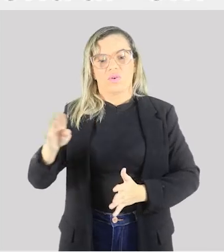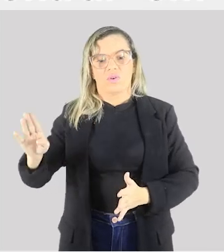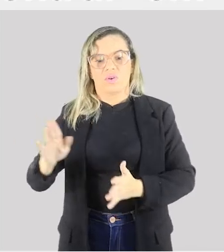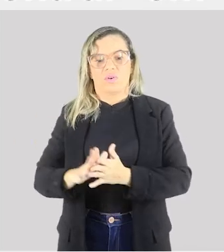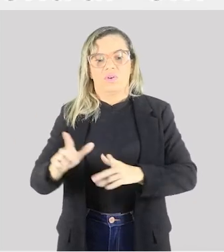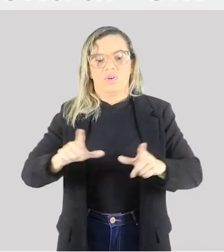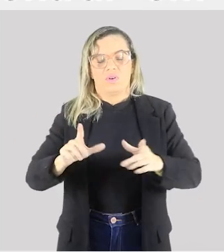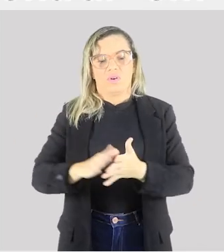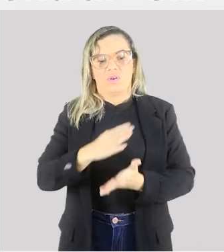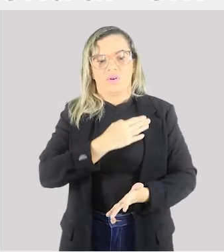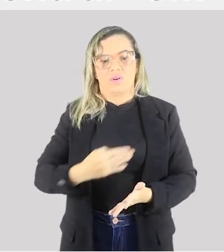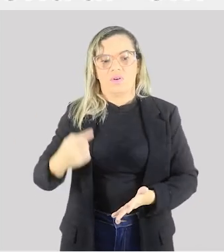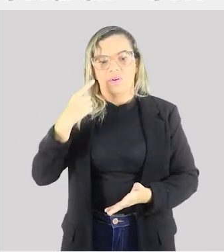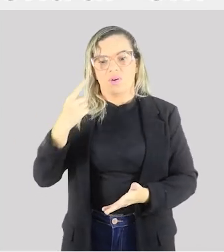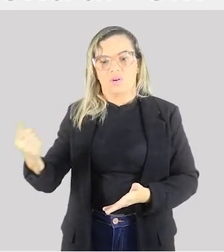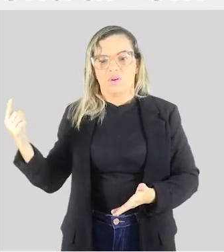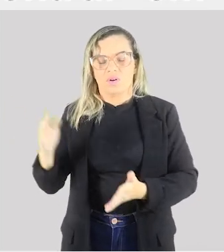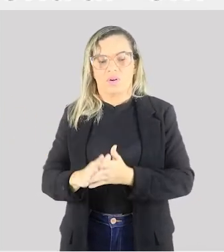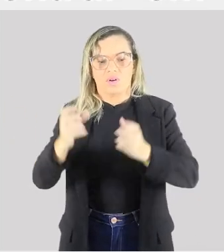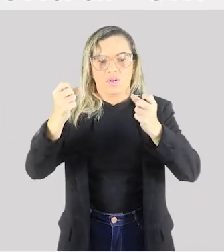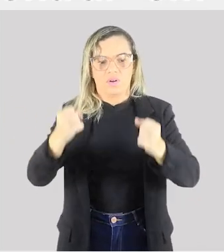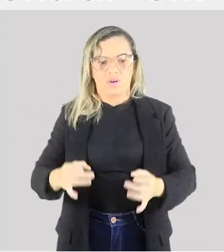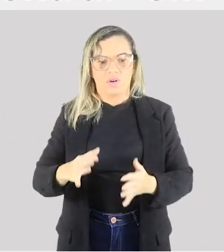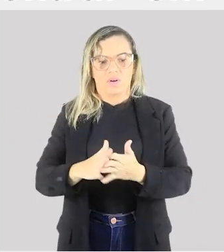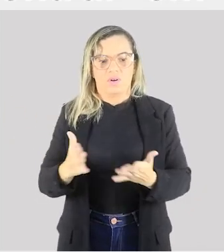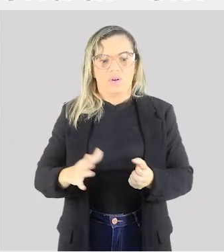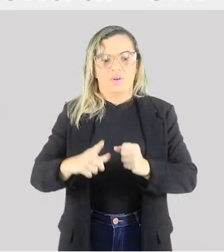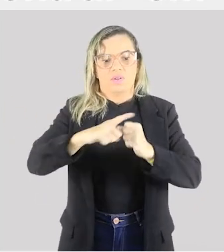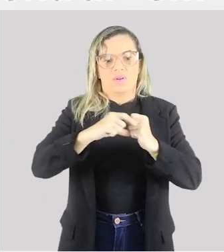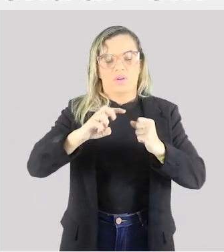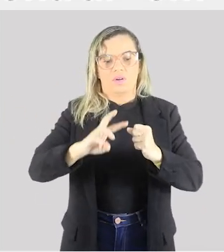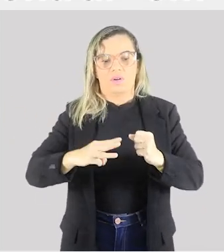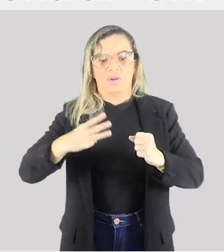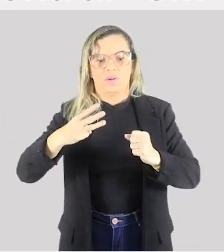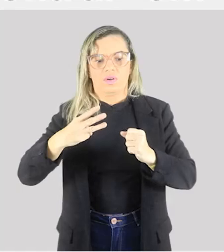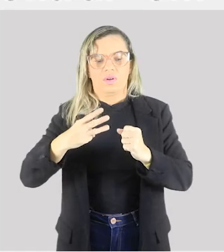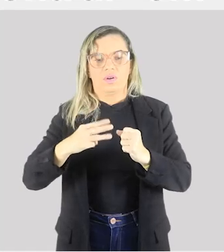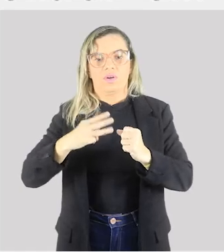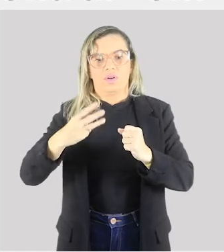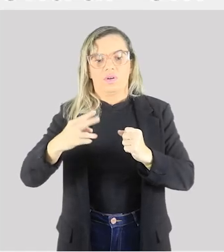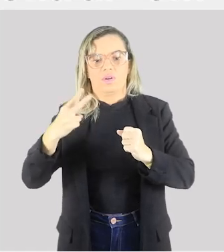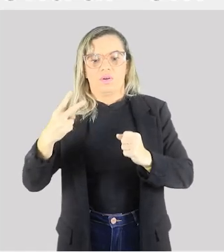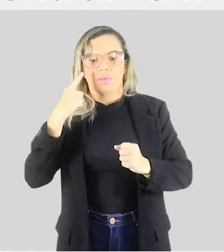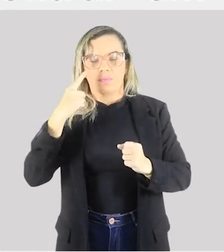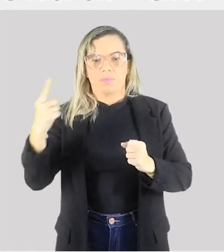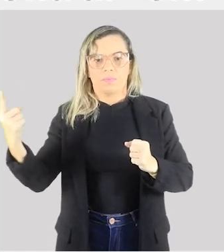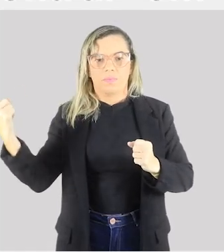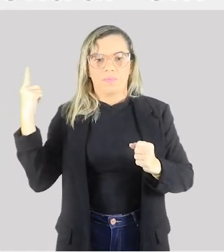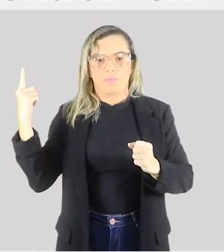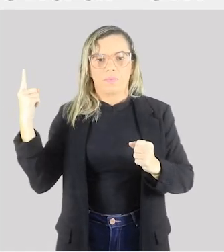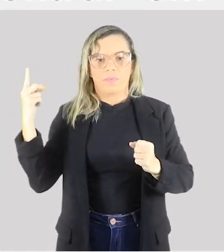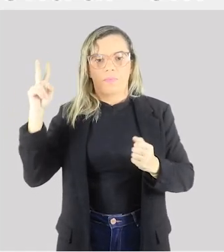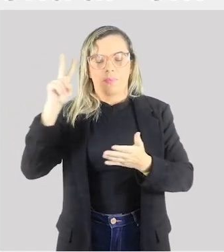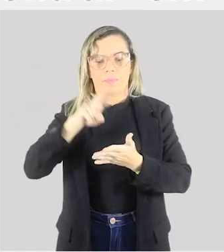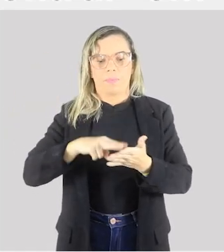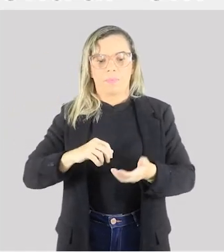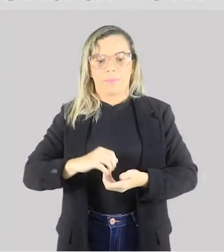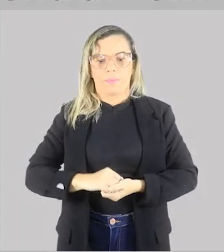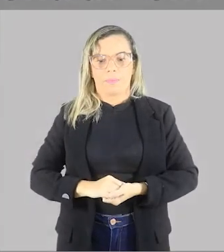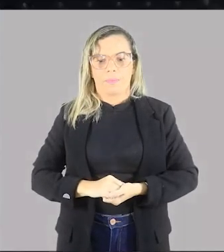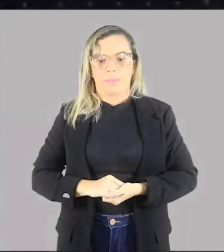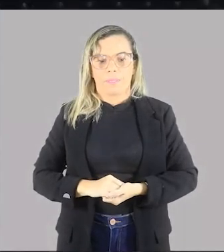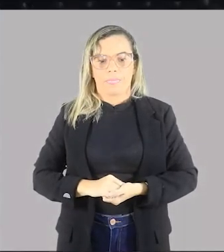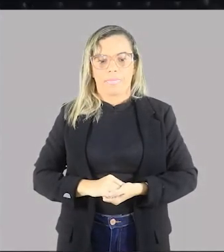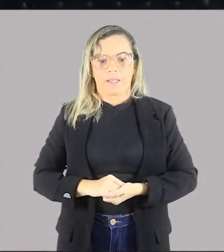temos apenas o que está descrito aqui no artigo 32. Será cassada a disponibilidade se o servidor não entrar em exercício